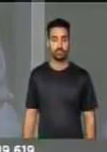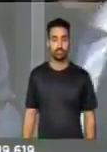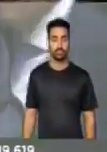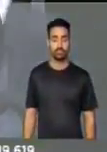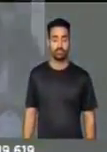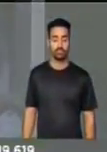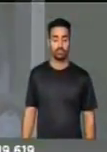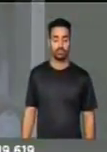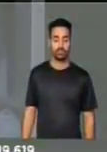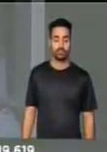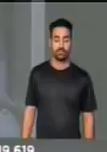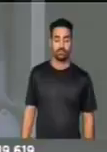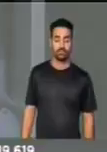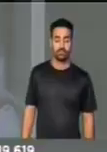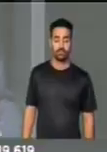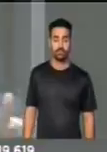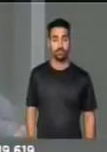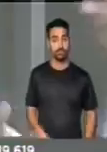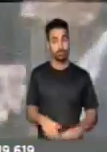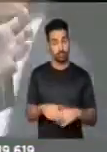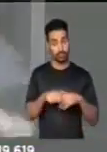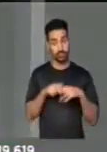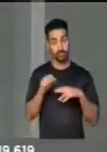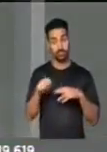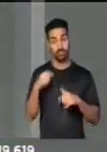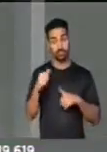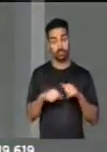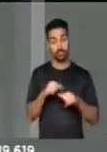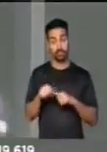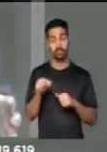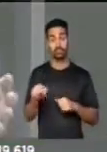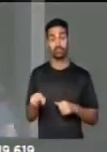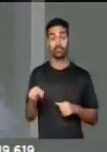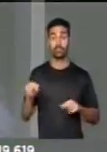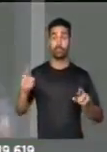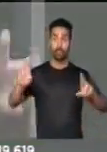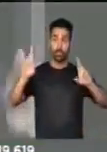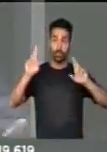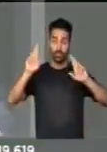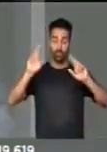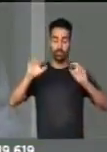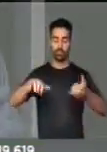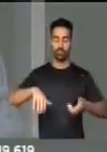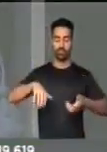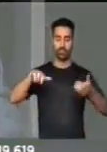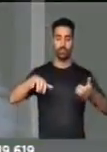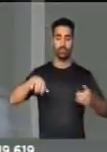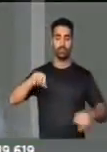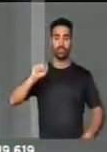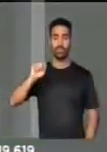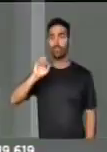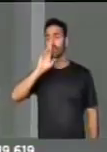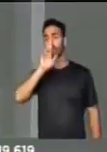reformação precisa dessa convocação. E espero que o Congresso Nacional responda com altivez